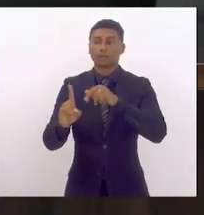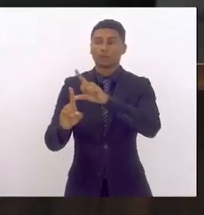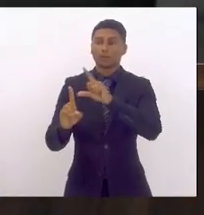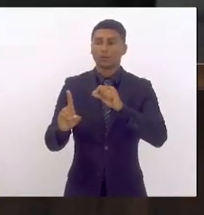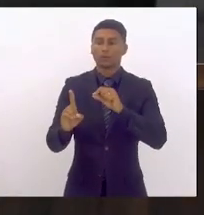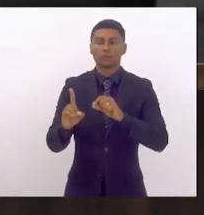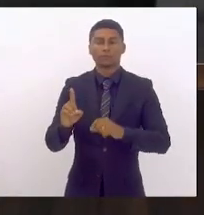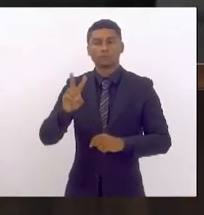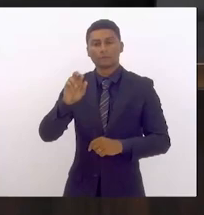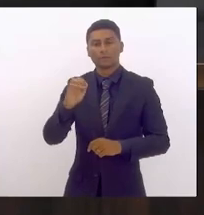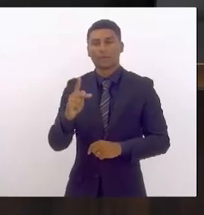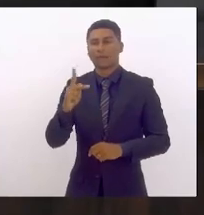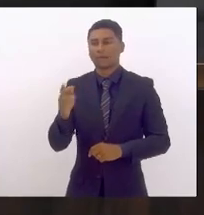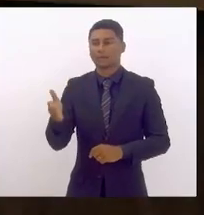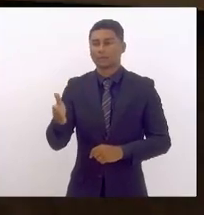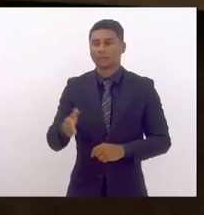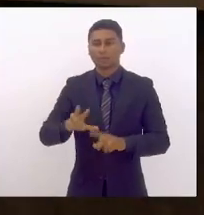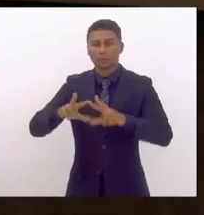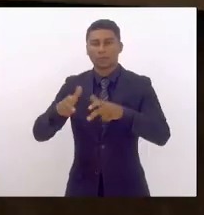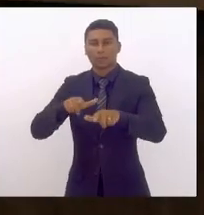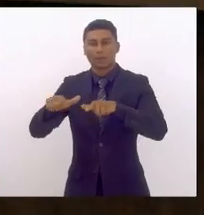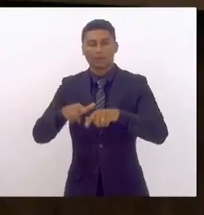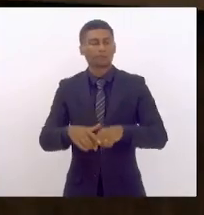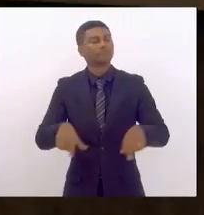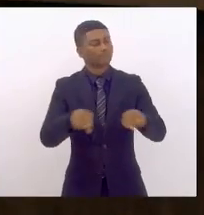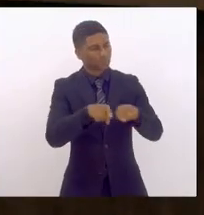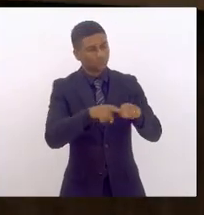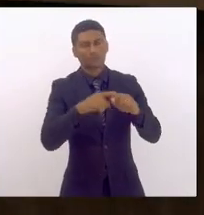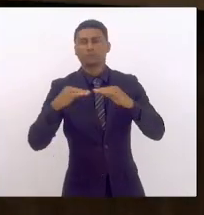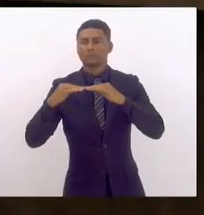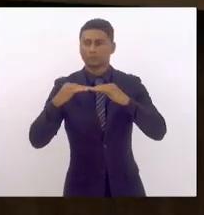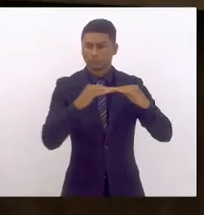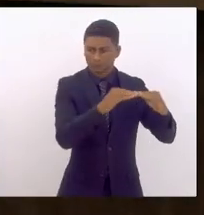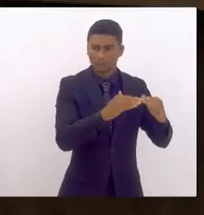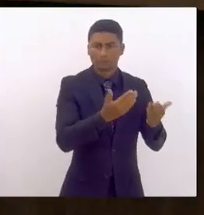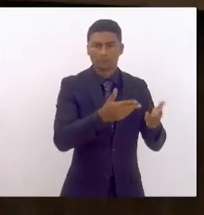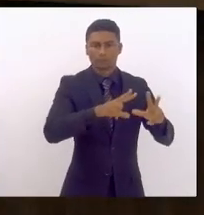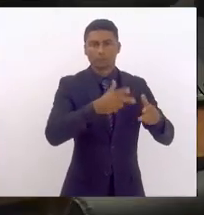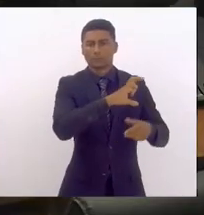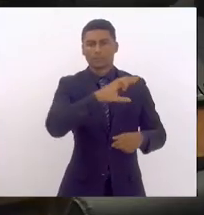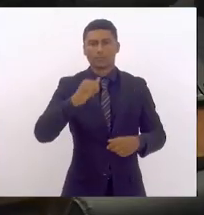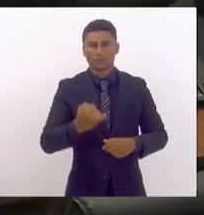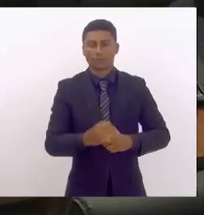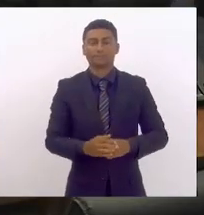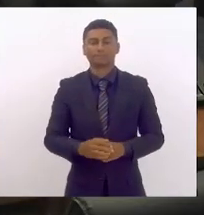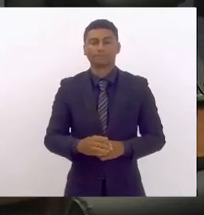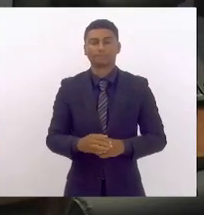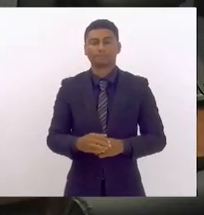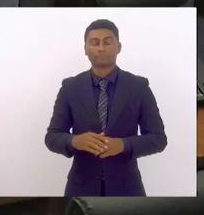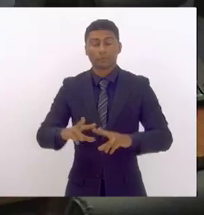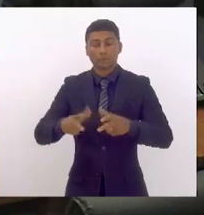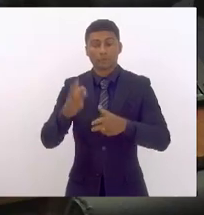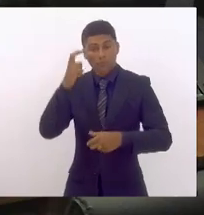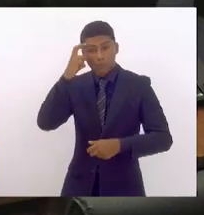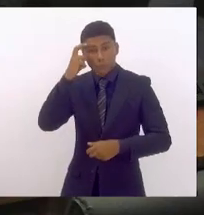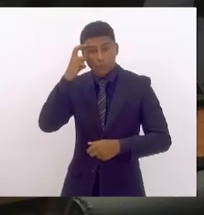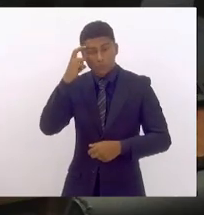Deputado valdec também a comissão de trabalho acompanhe o parecer emitido pela ccj pela cultura Eliomar